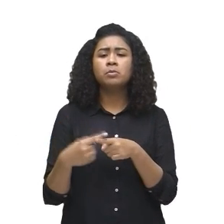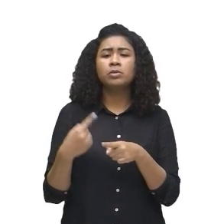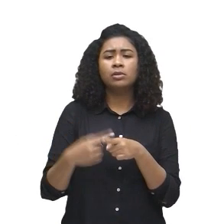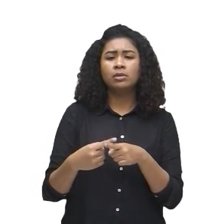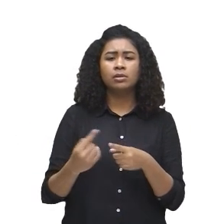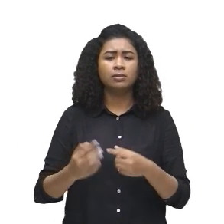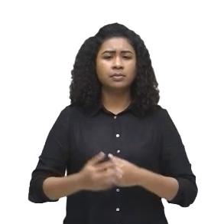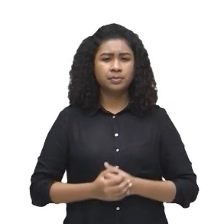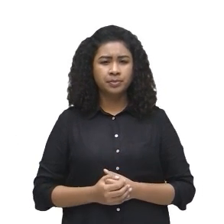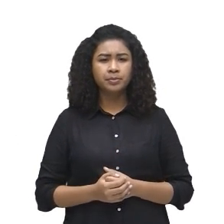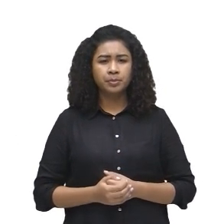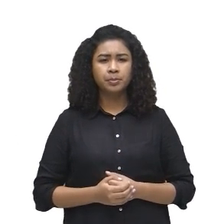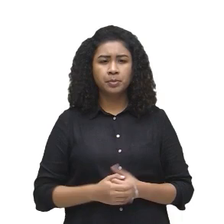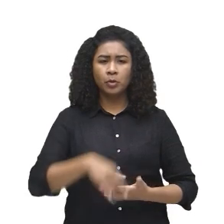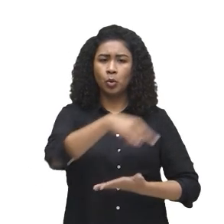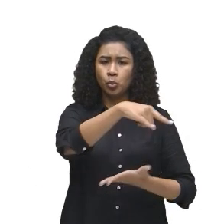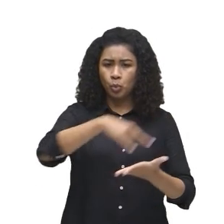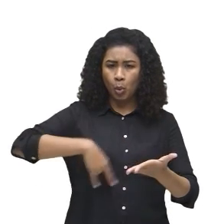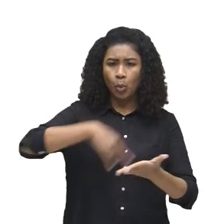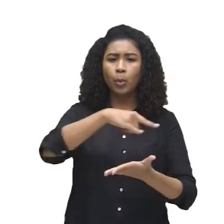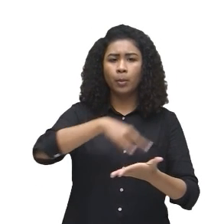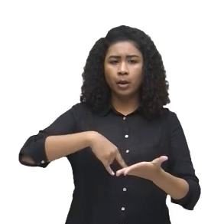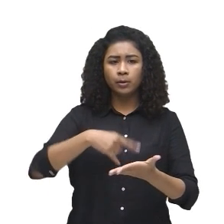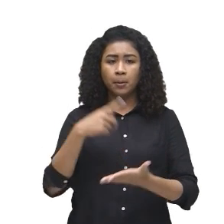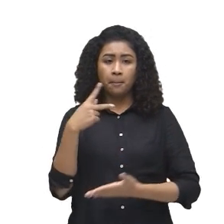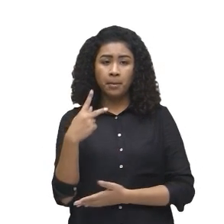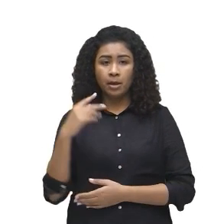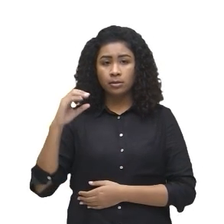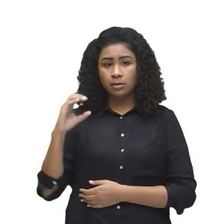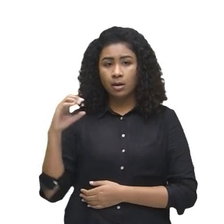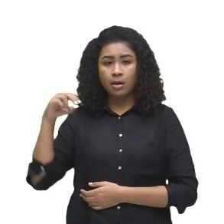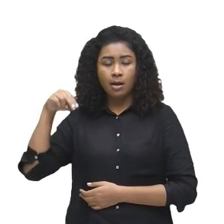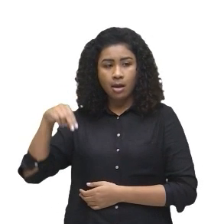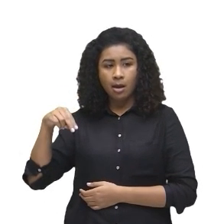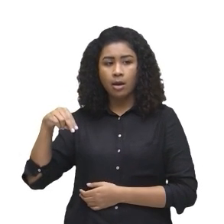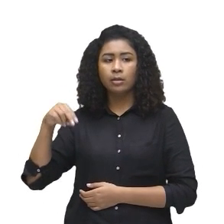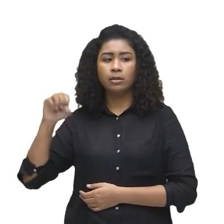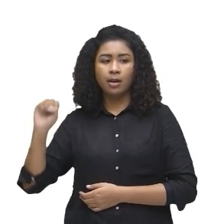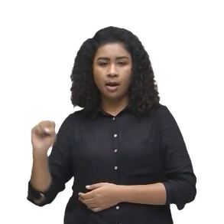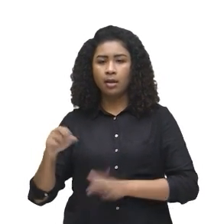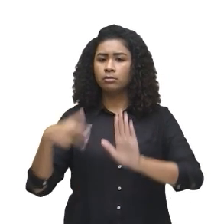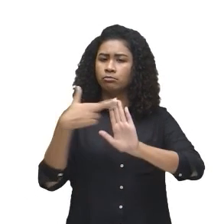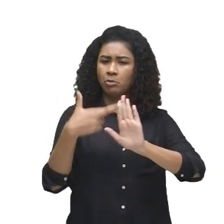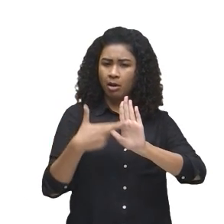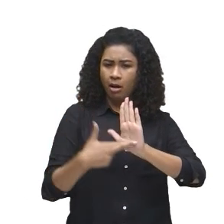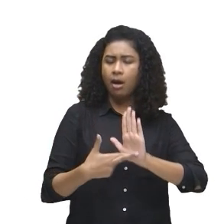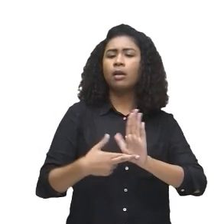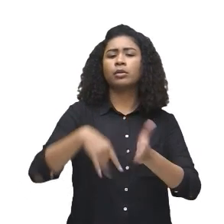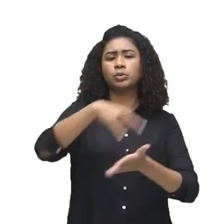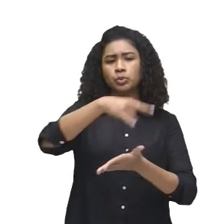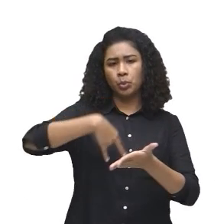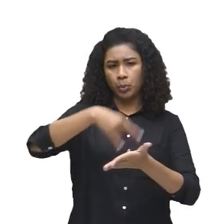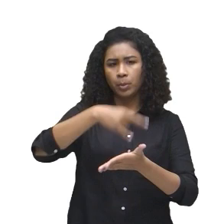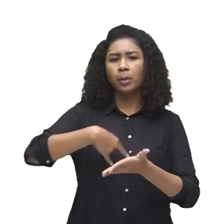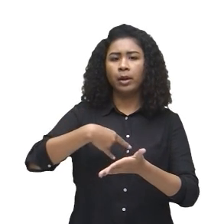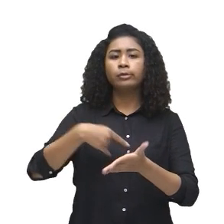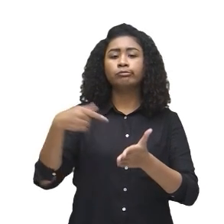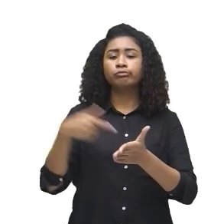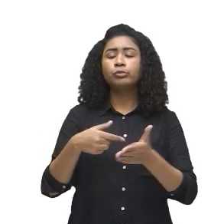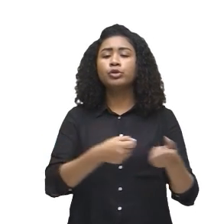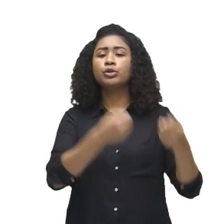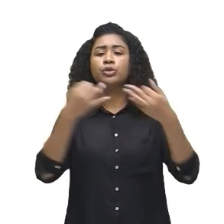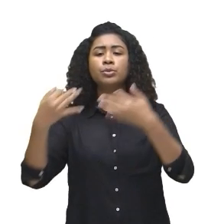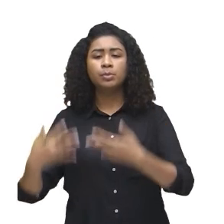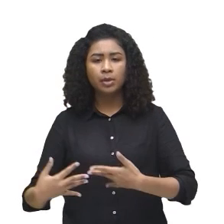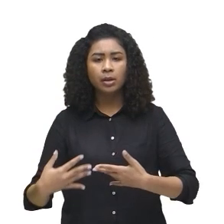Segundo os documentos dos PCNs, que é Parâmetros Curriculares Nacionais, podemos considerar como definição de luta, enquanto